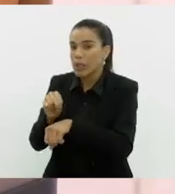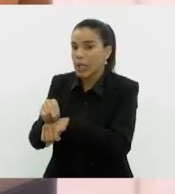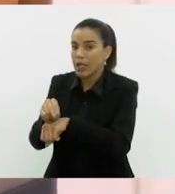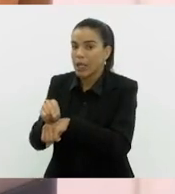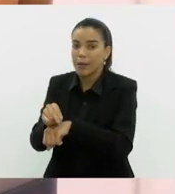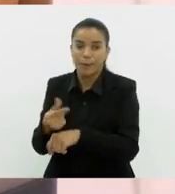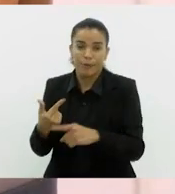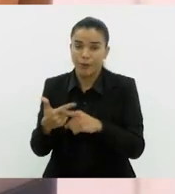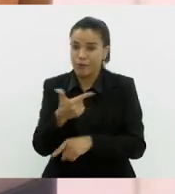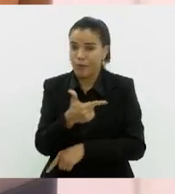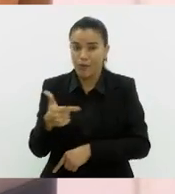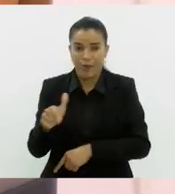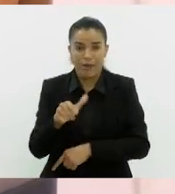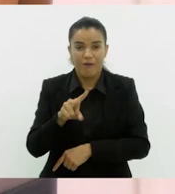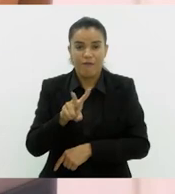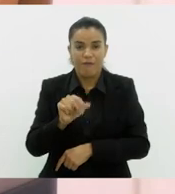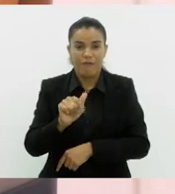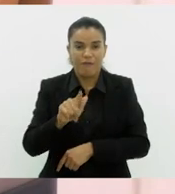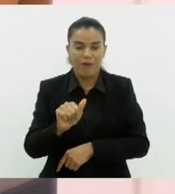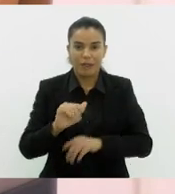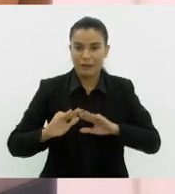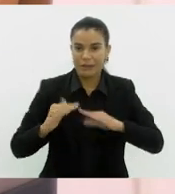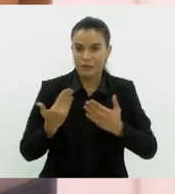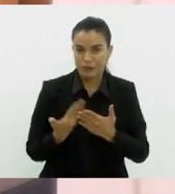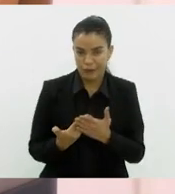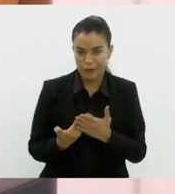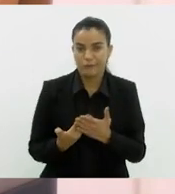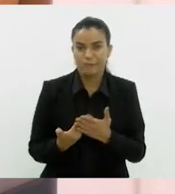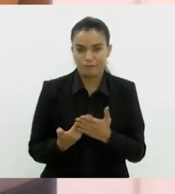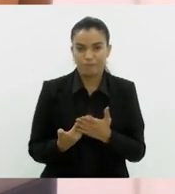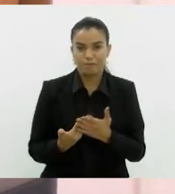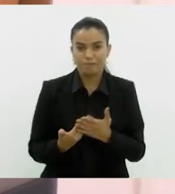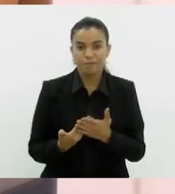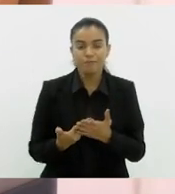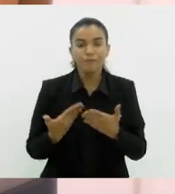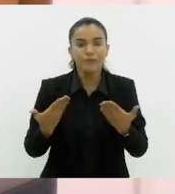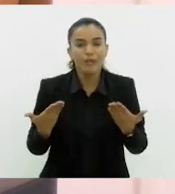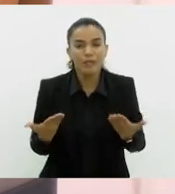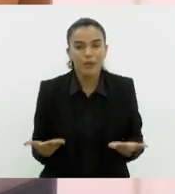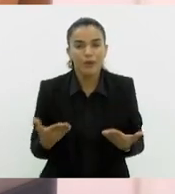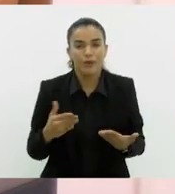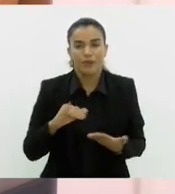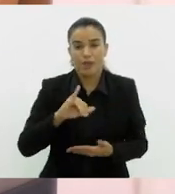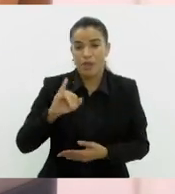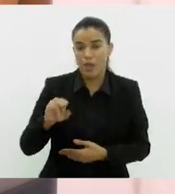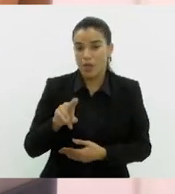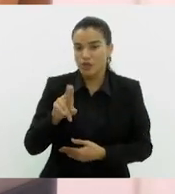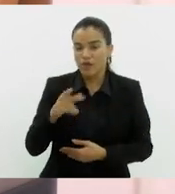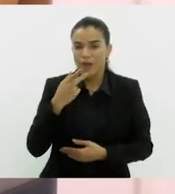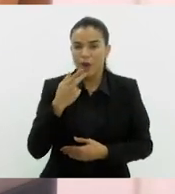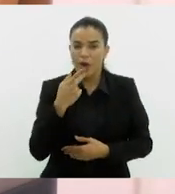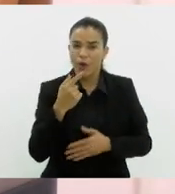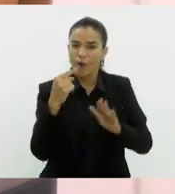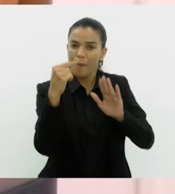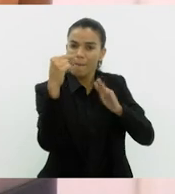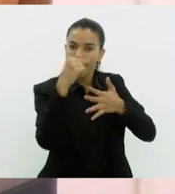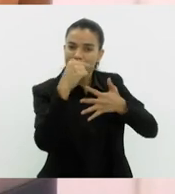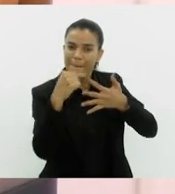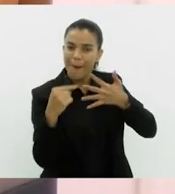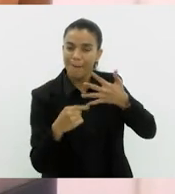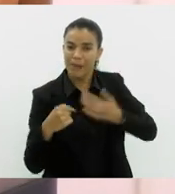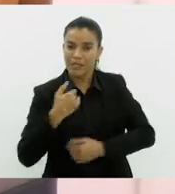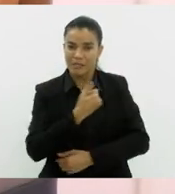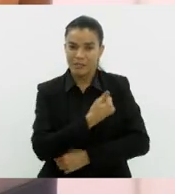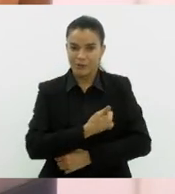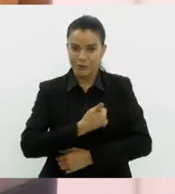tiveram vaga na escola. E esse é um problema que eu estou trazendo. A Ju trouxe aqui os elementos de São João de Meriti. Eu estou